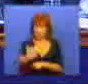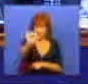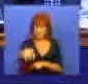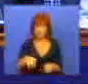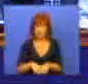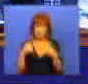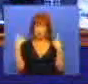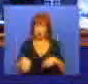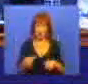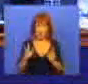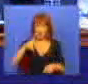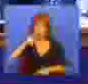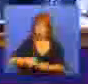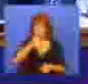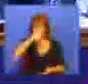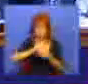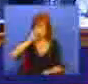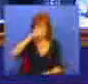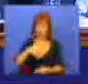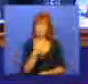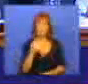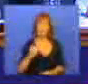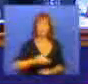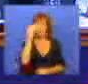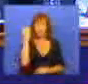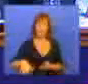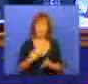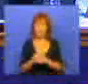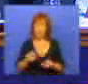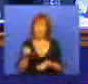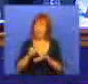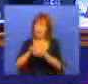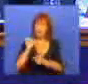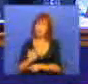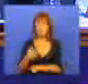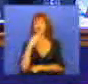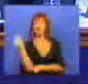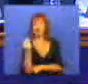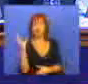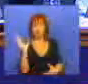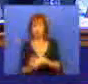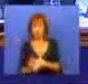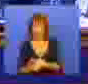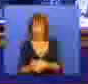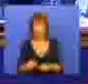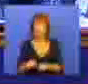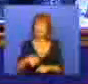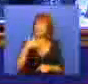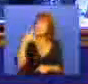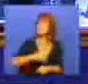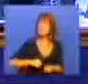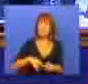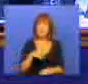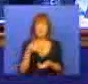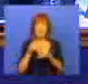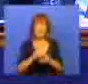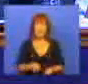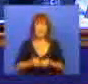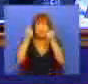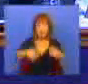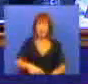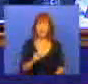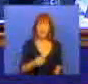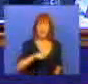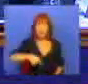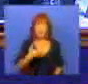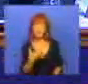governação, existe já um corte acumulado de 20% para as verbas da juventude. De um total de verbas de investimento